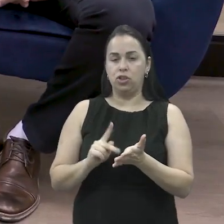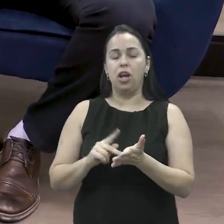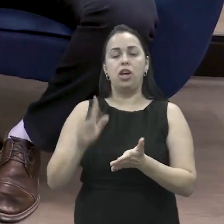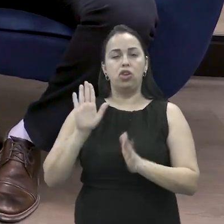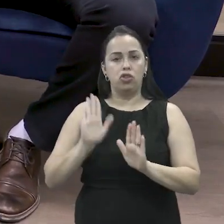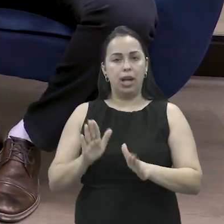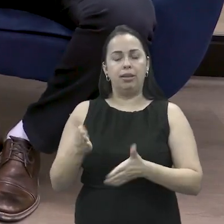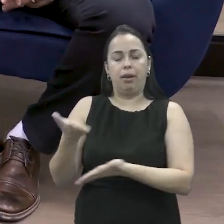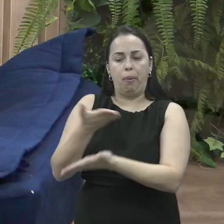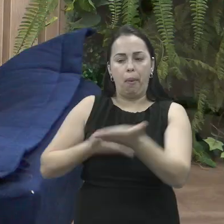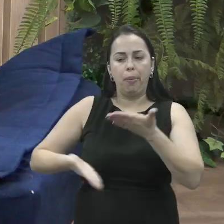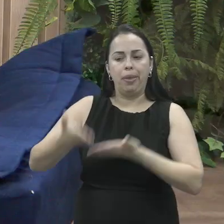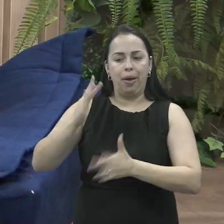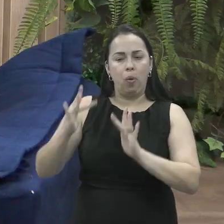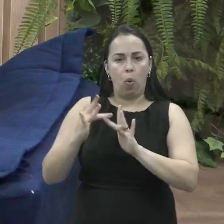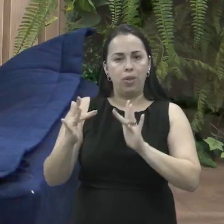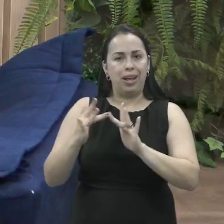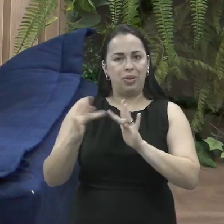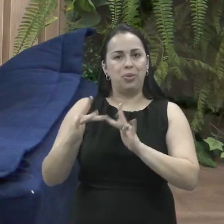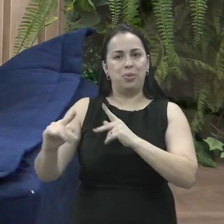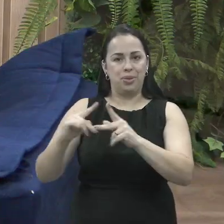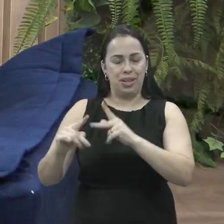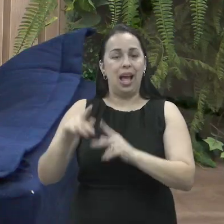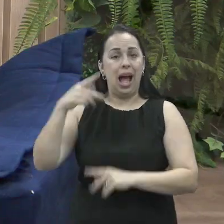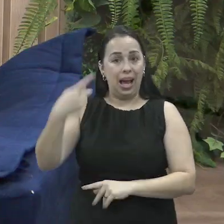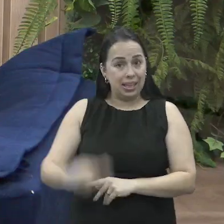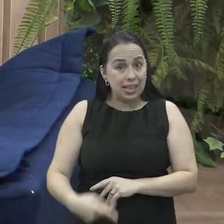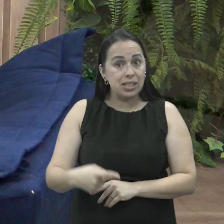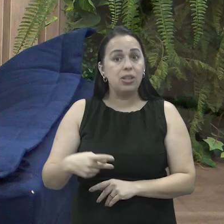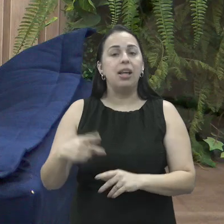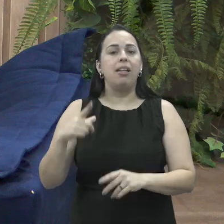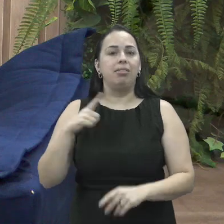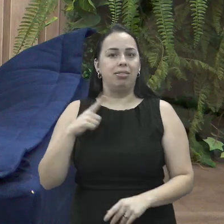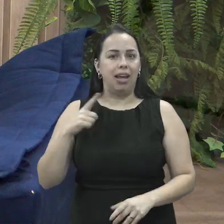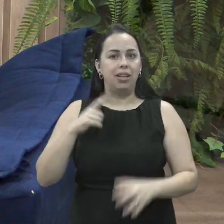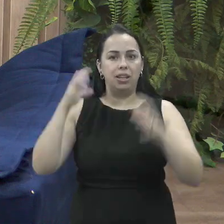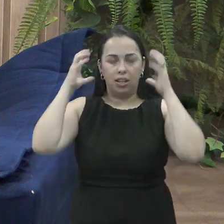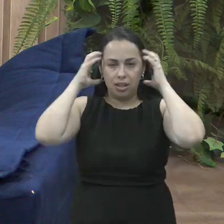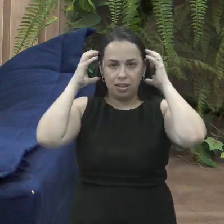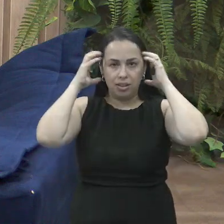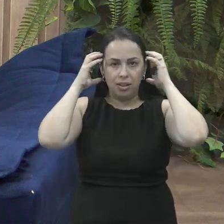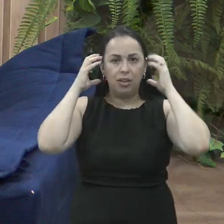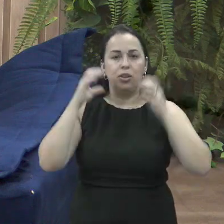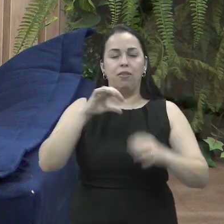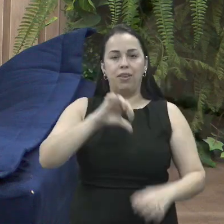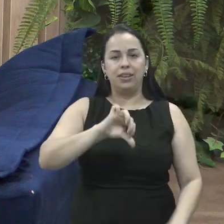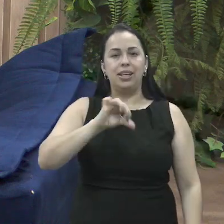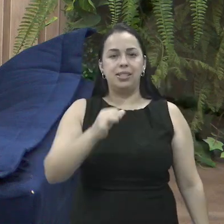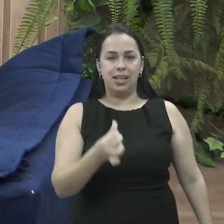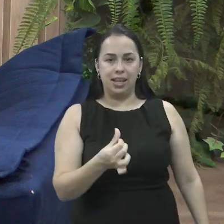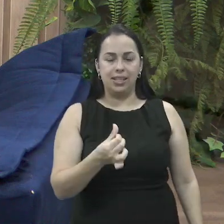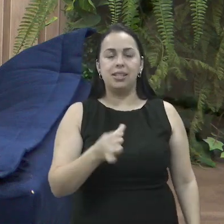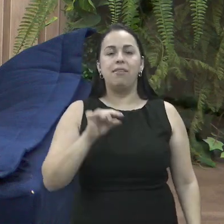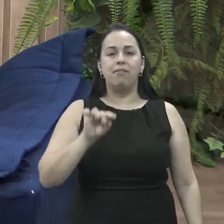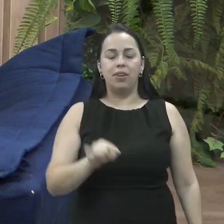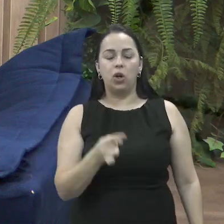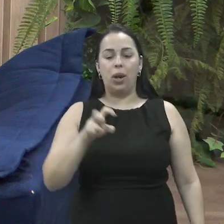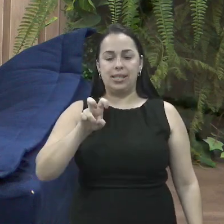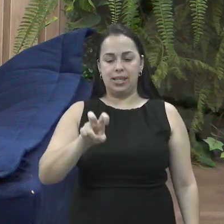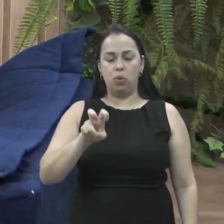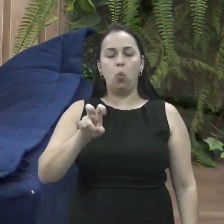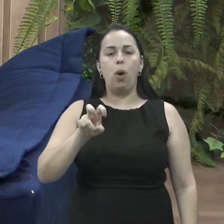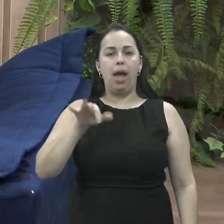nós temos relação com São José já há 30 anos, Nós temos uma emissora de rádio em São José dos Campos, por nome Vida FM